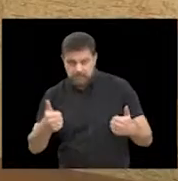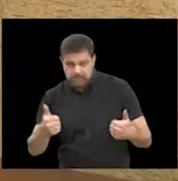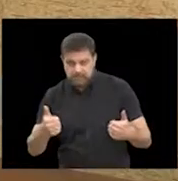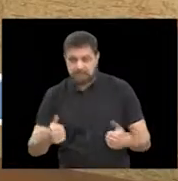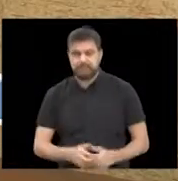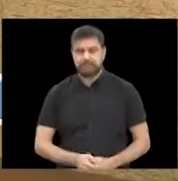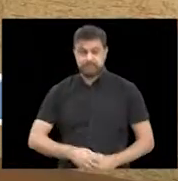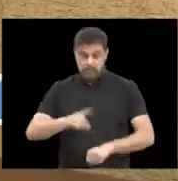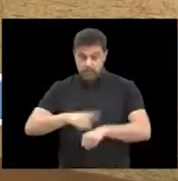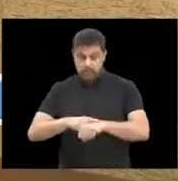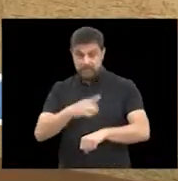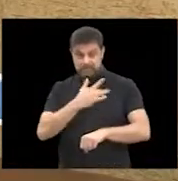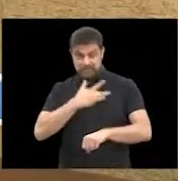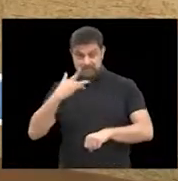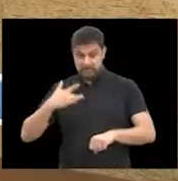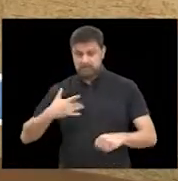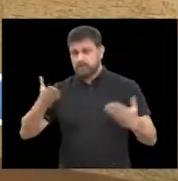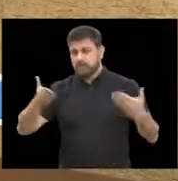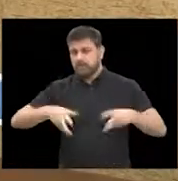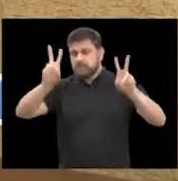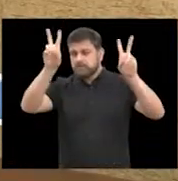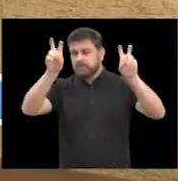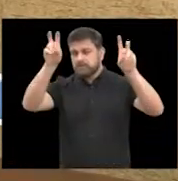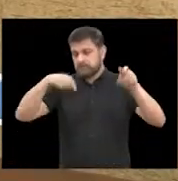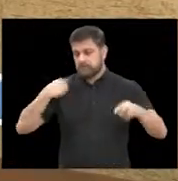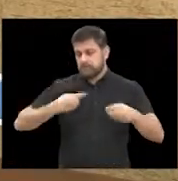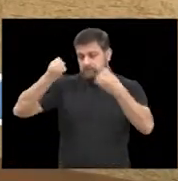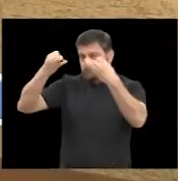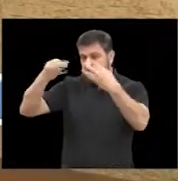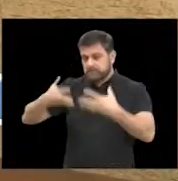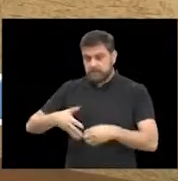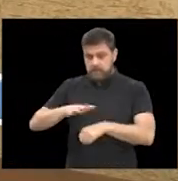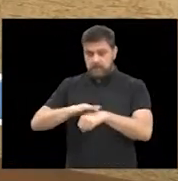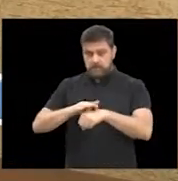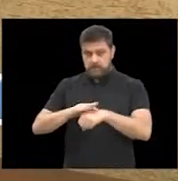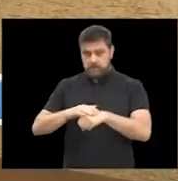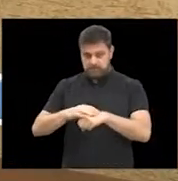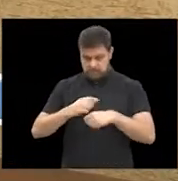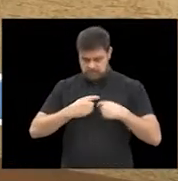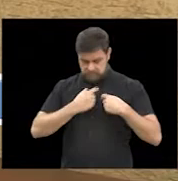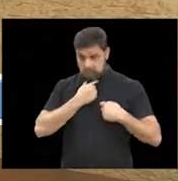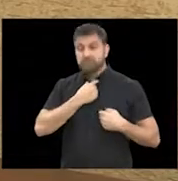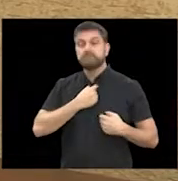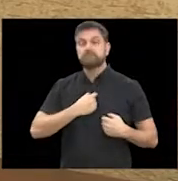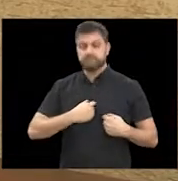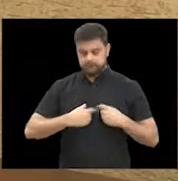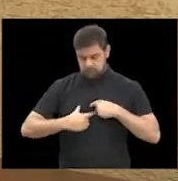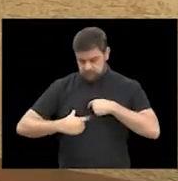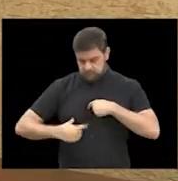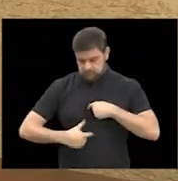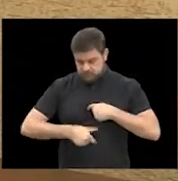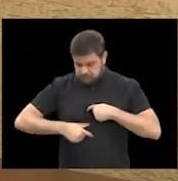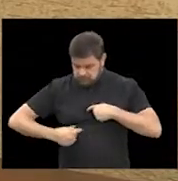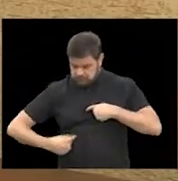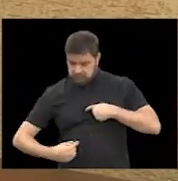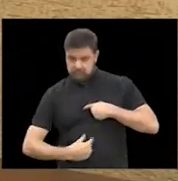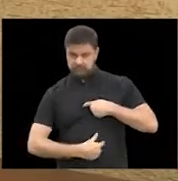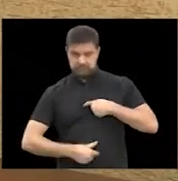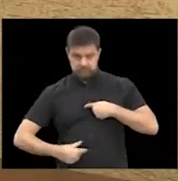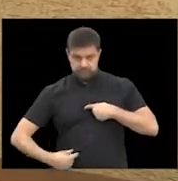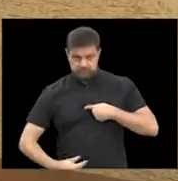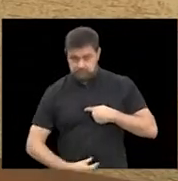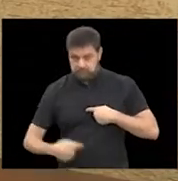Olá, este é o Momento Saúde e hoje nós vamos falar sobre doenças no aparelho digestório. Para isso, nós viemos conversar com